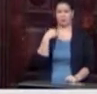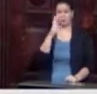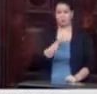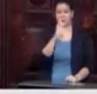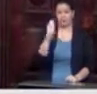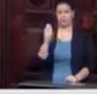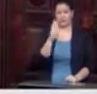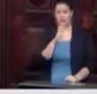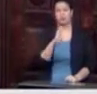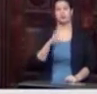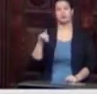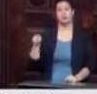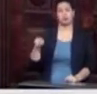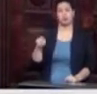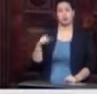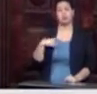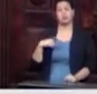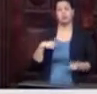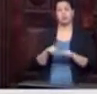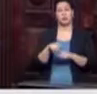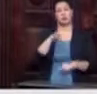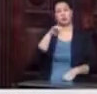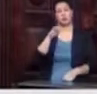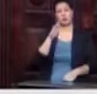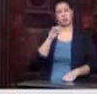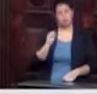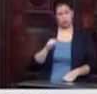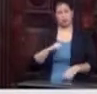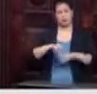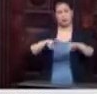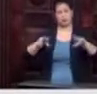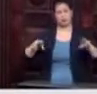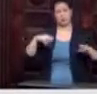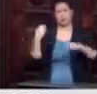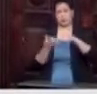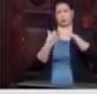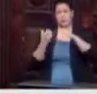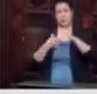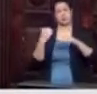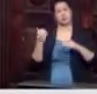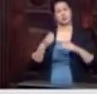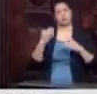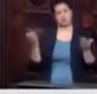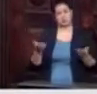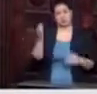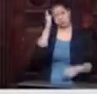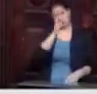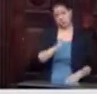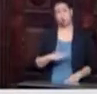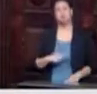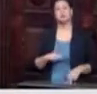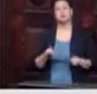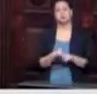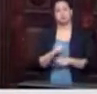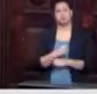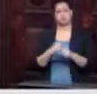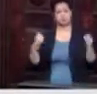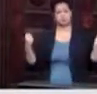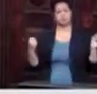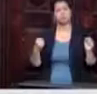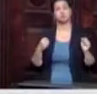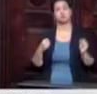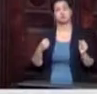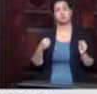grandes empresas, como o JBS, como outras grandes empresas nacionais, são grandes devedoras da